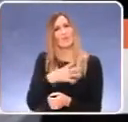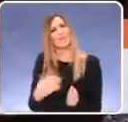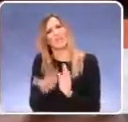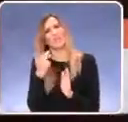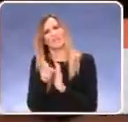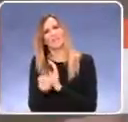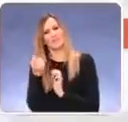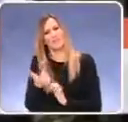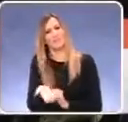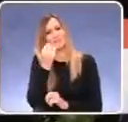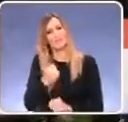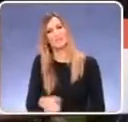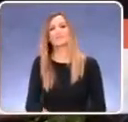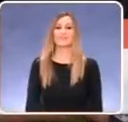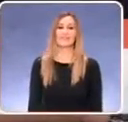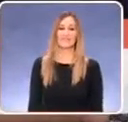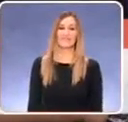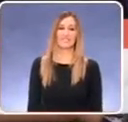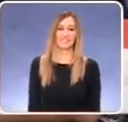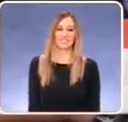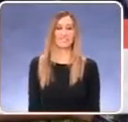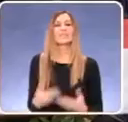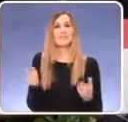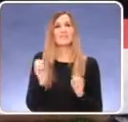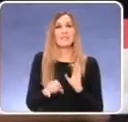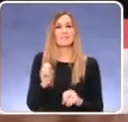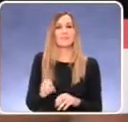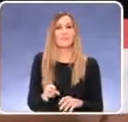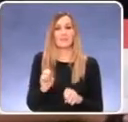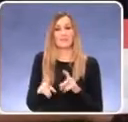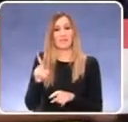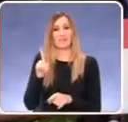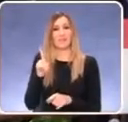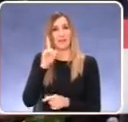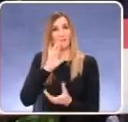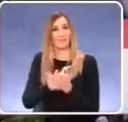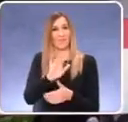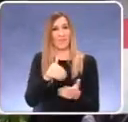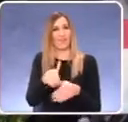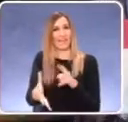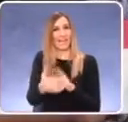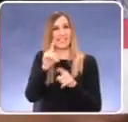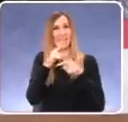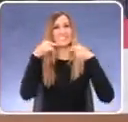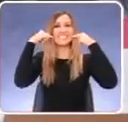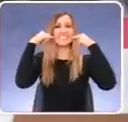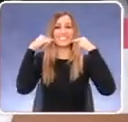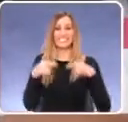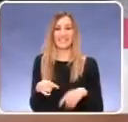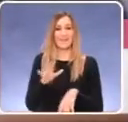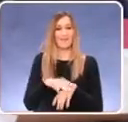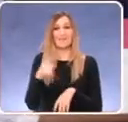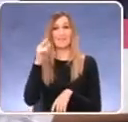bocadinho. Então, o que é que se passa? O que é que se passa? A mulher vai ganhar um sorriso novo. Afinal, não era por causa da